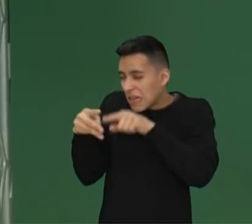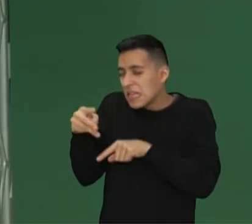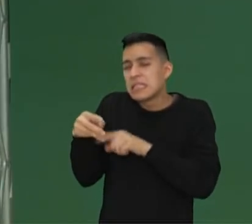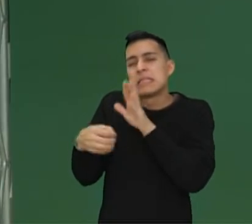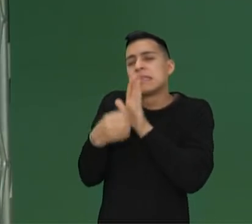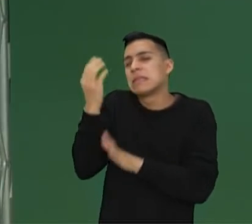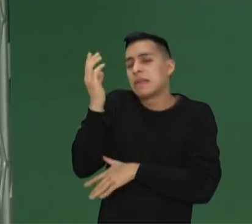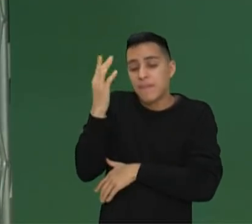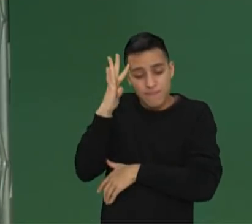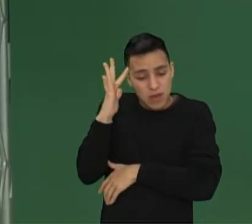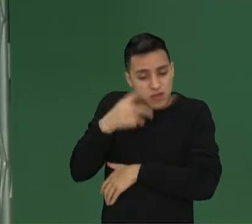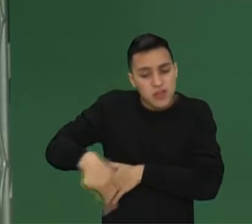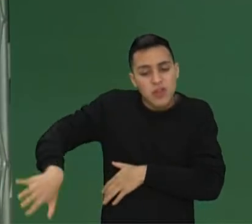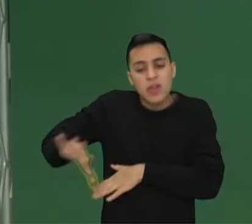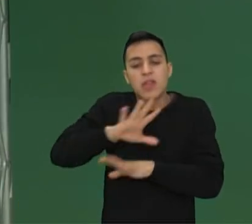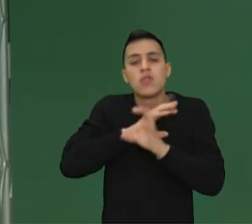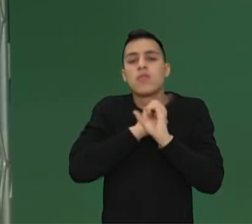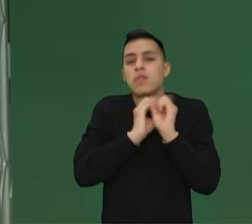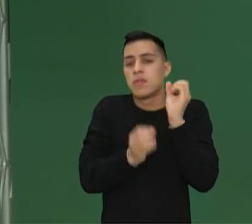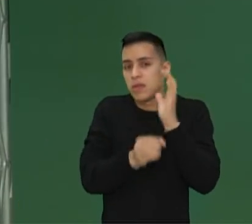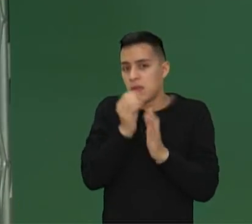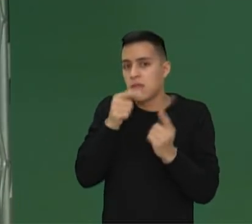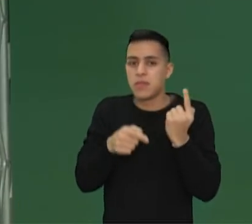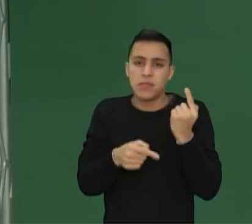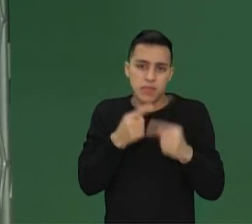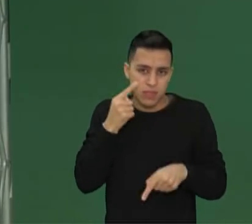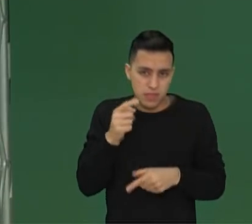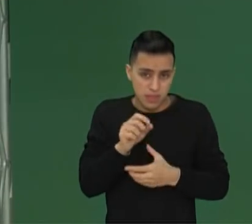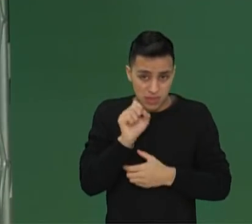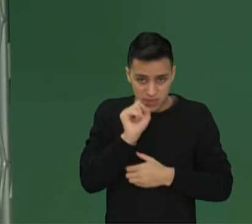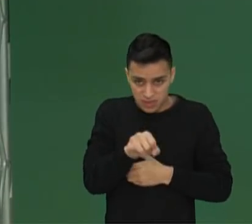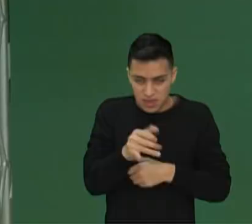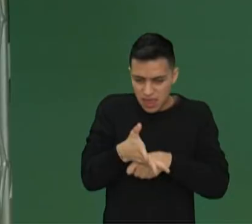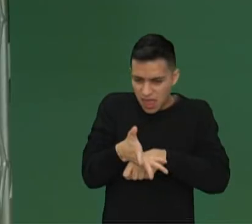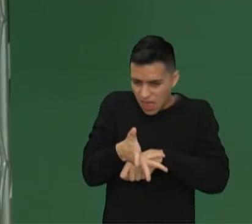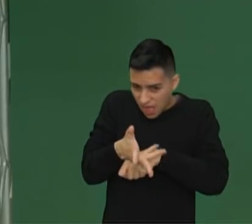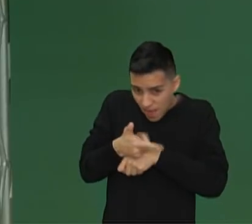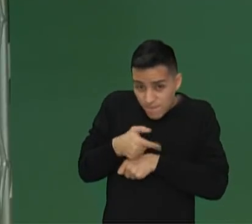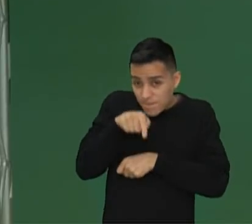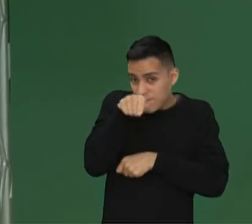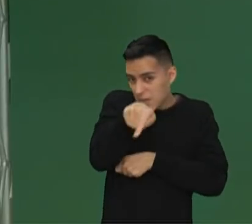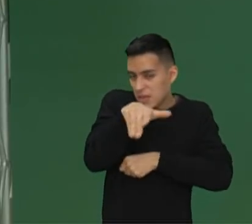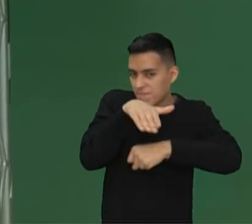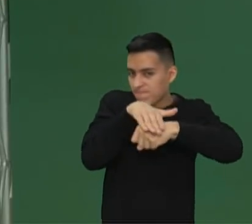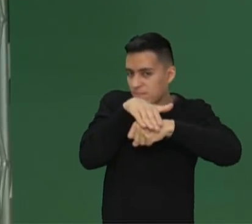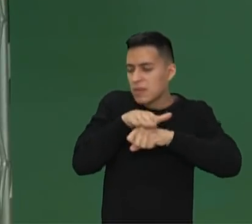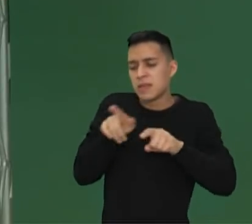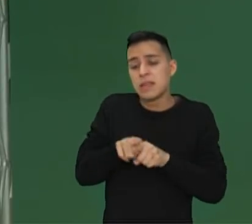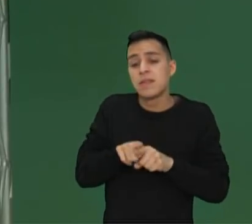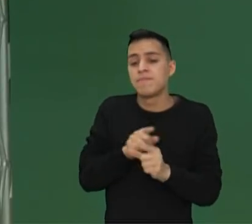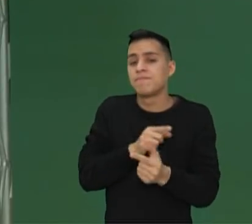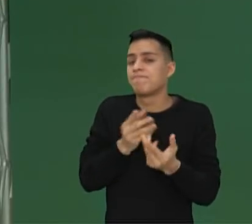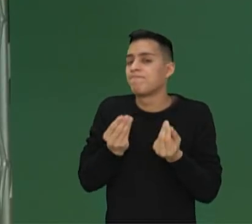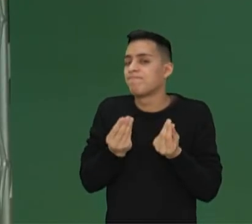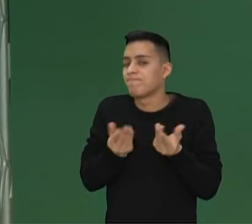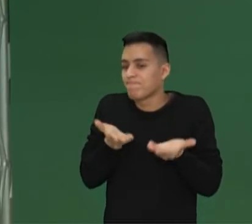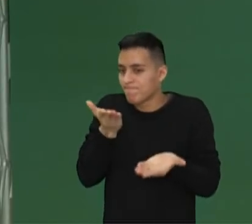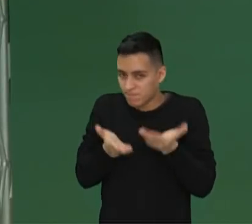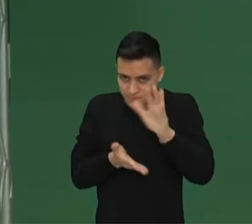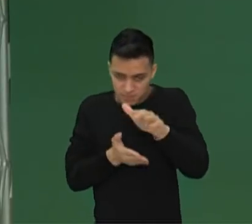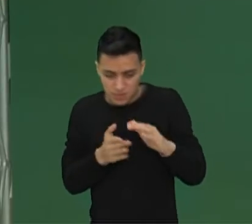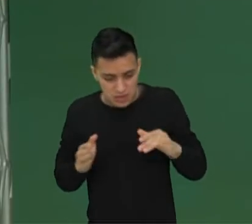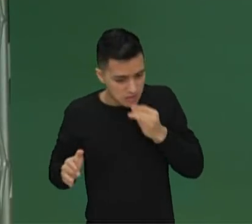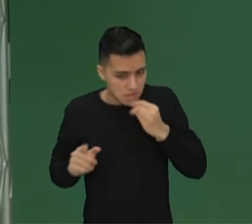Imagine todas as outras peças. Então, o nível de habilidade do meu adversário também vai contar isso. Porque se eu estou